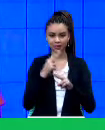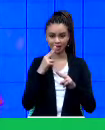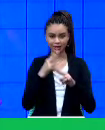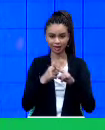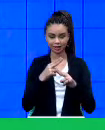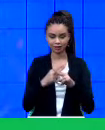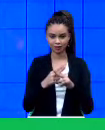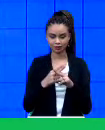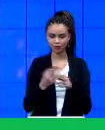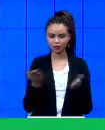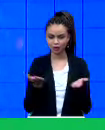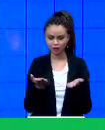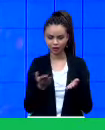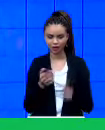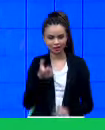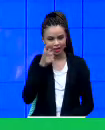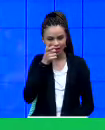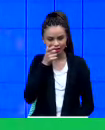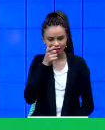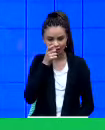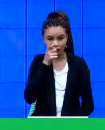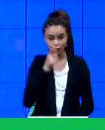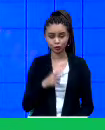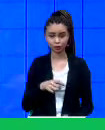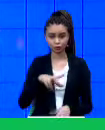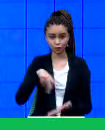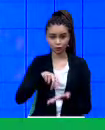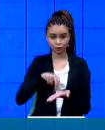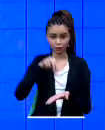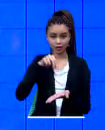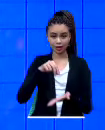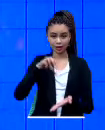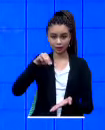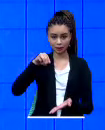agora você acompanha o sorteio desta noite da Mega Sena. É o concurso